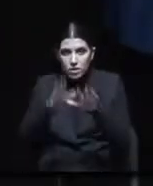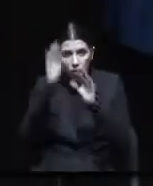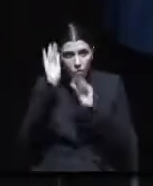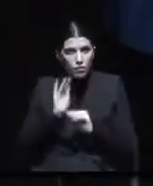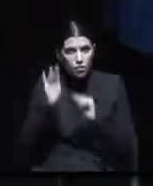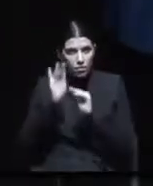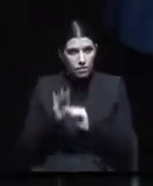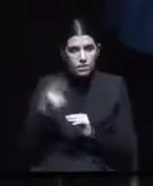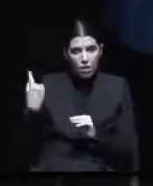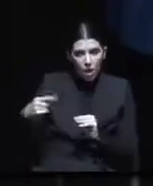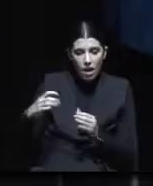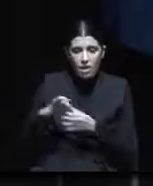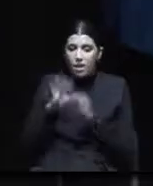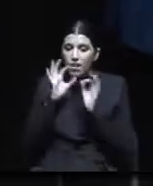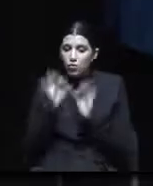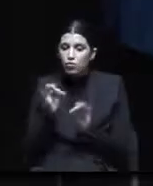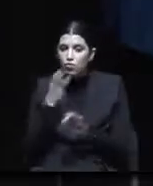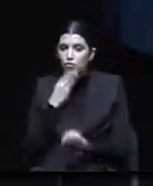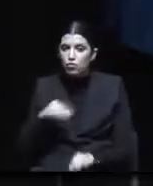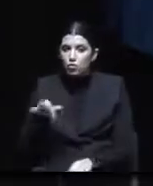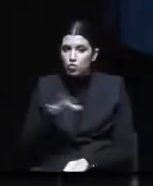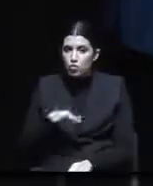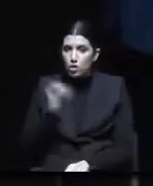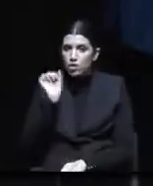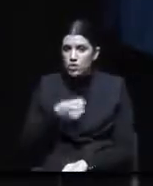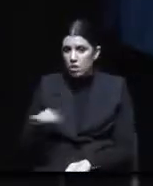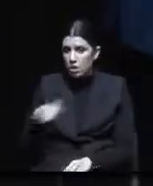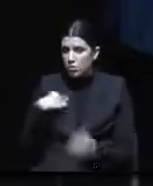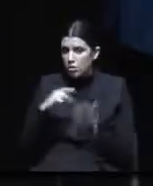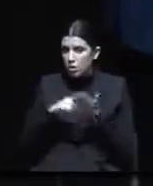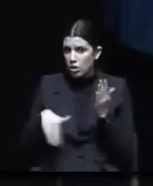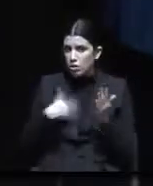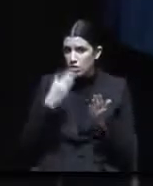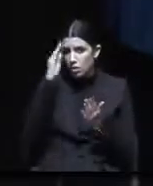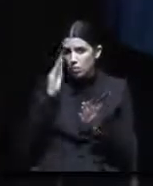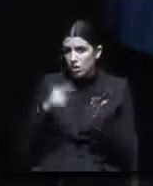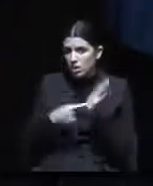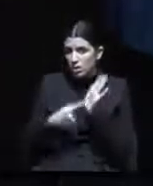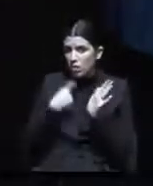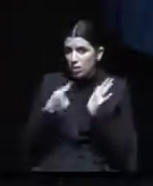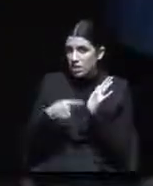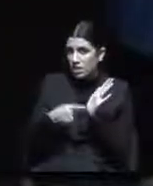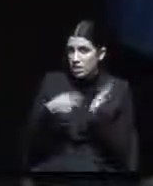no âmbito da preservação do solo, também como foi aprovado através da nossa recomendação. Obrigada.